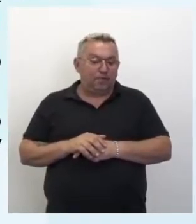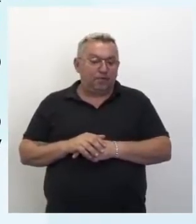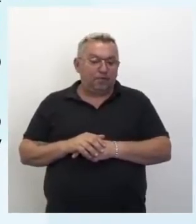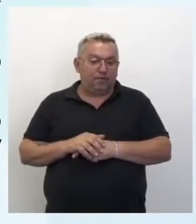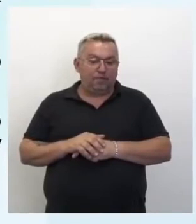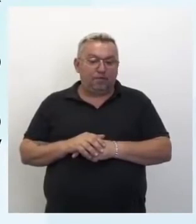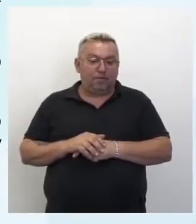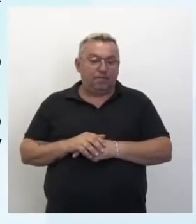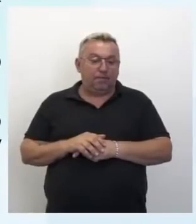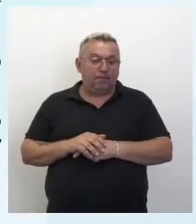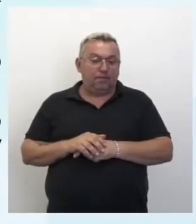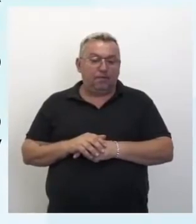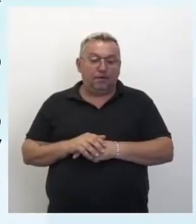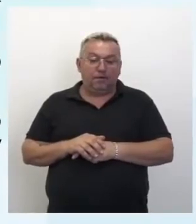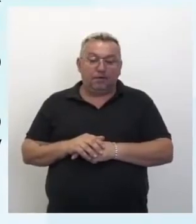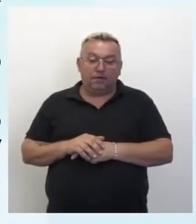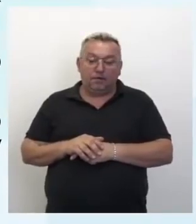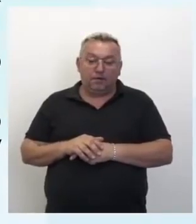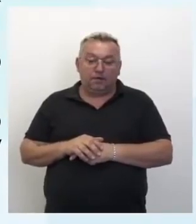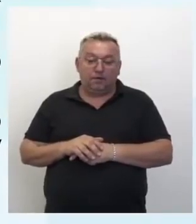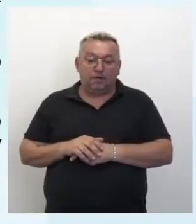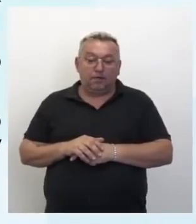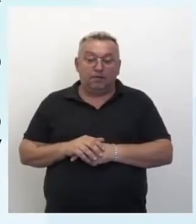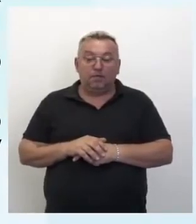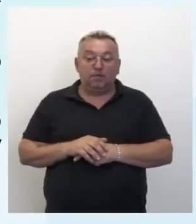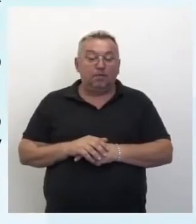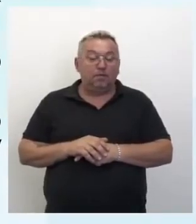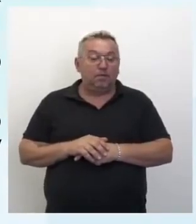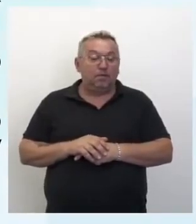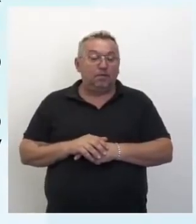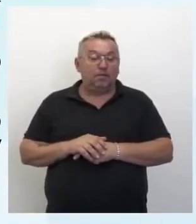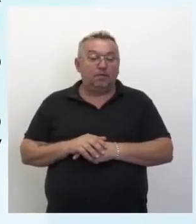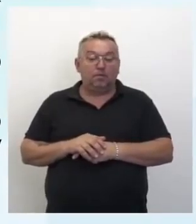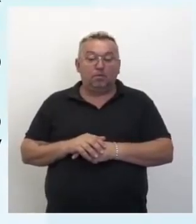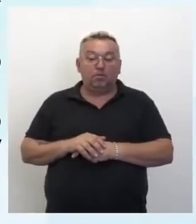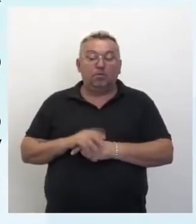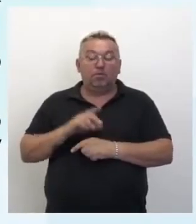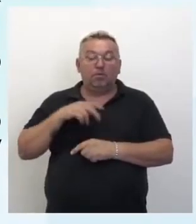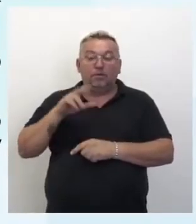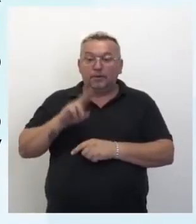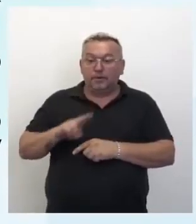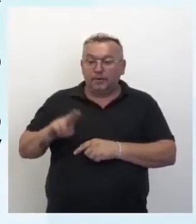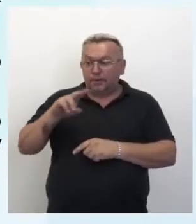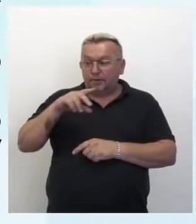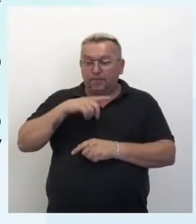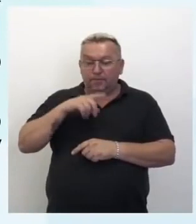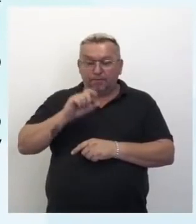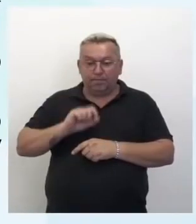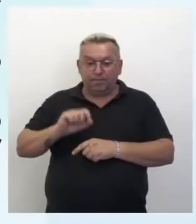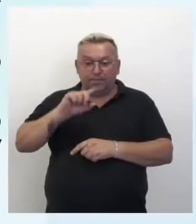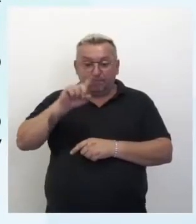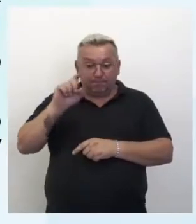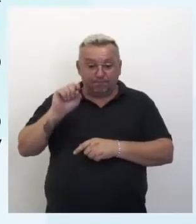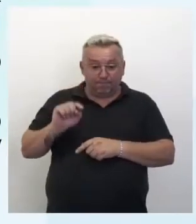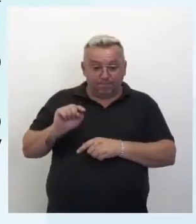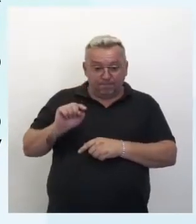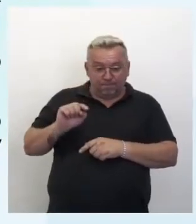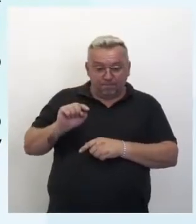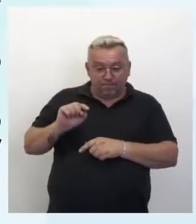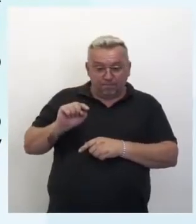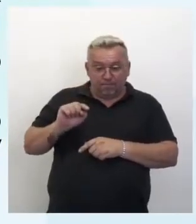be before the subject, as are we going to play for games. Então, ó, para usar, bom, a gente tem aqui esse ponto de interrogação, né? Então,